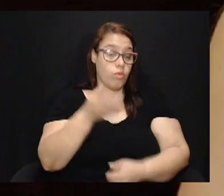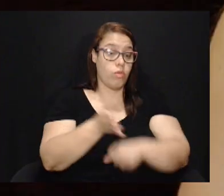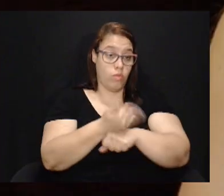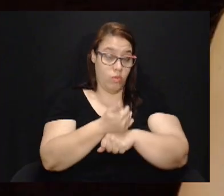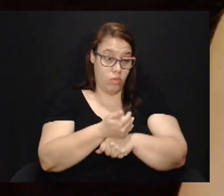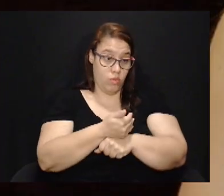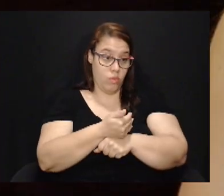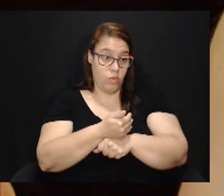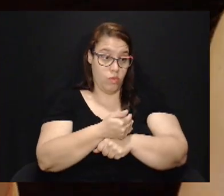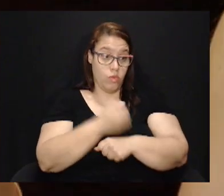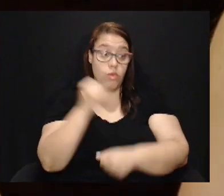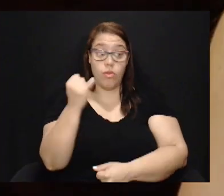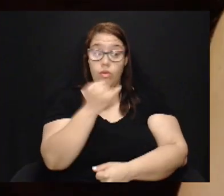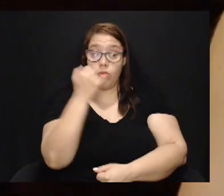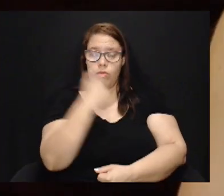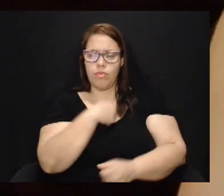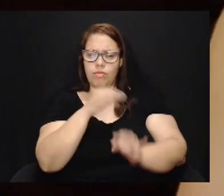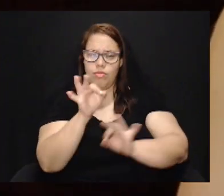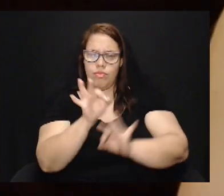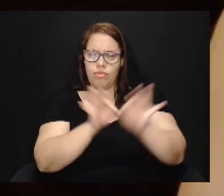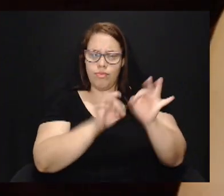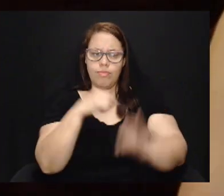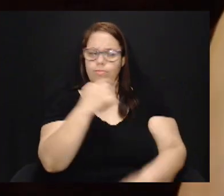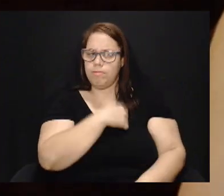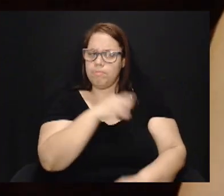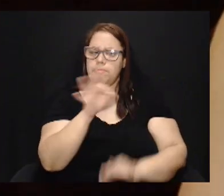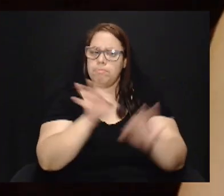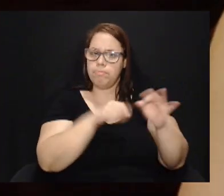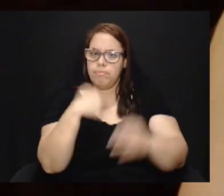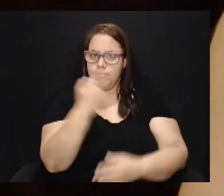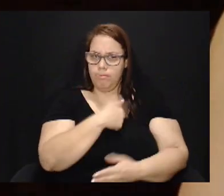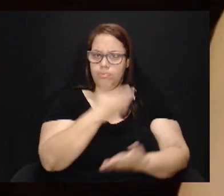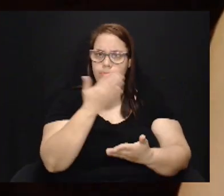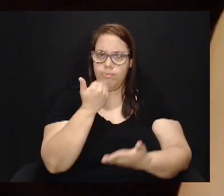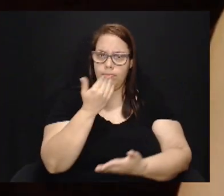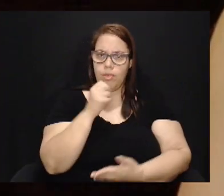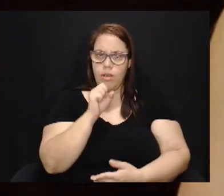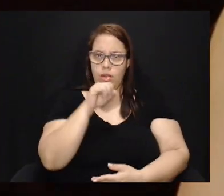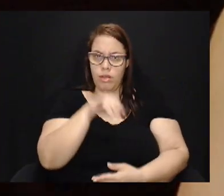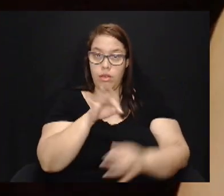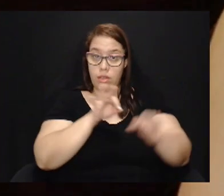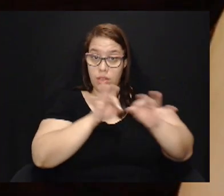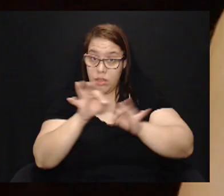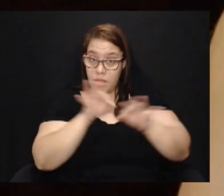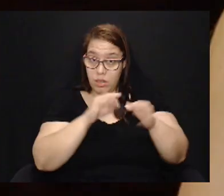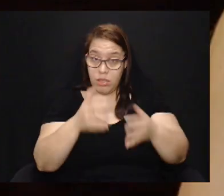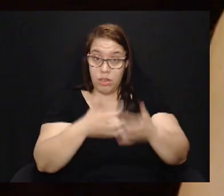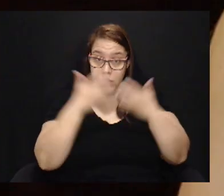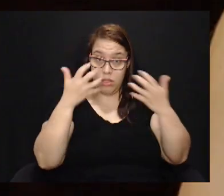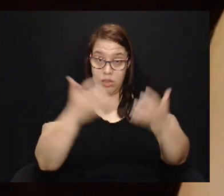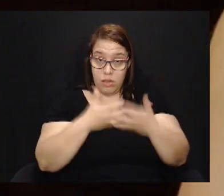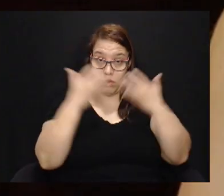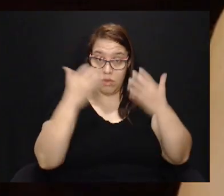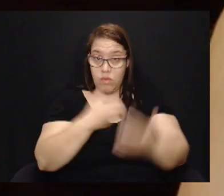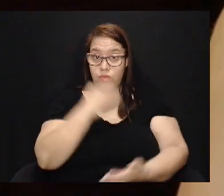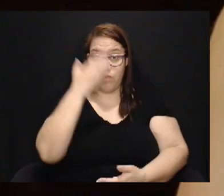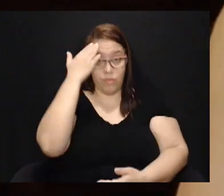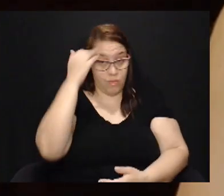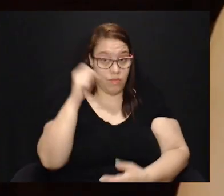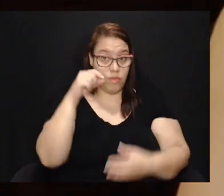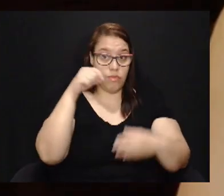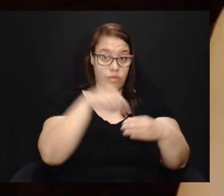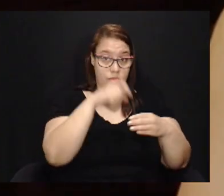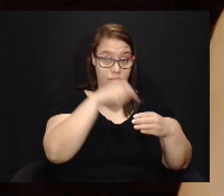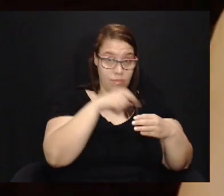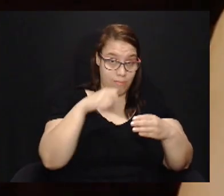da gente preparar, né? De nós prepararmos o nosso alimento. Se eu que preparei essa salada de frutas, eu sei o que eu coloquei nela e eu sei que eu não